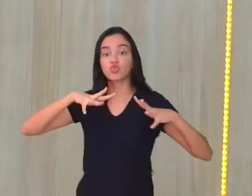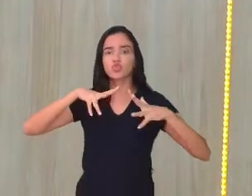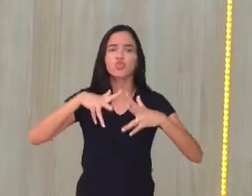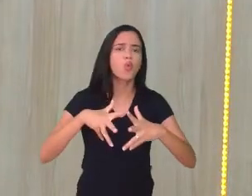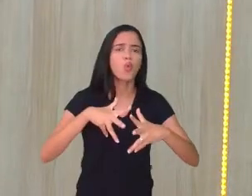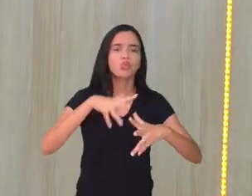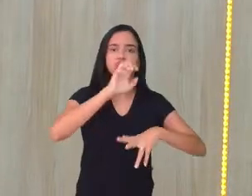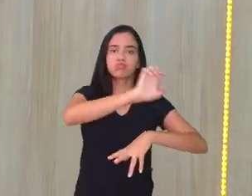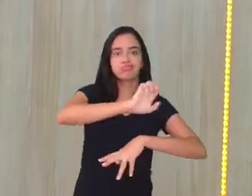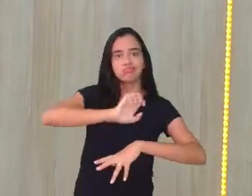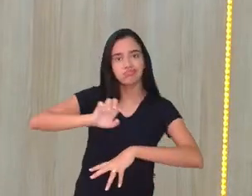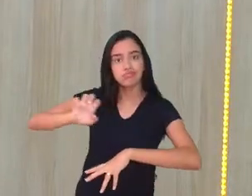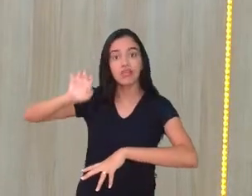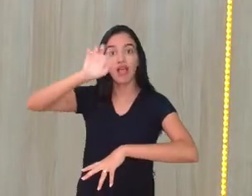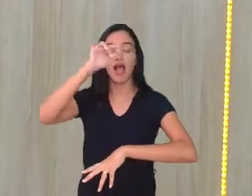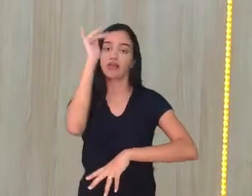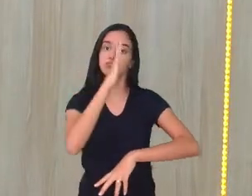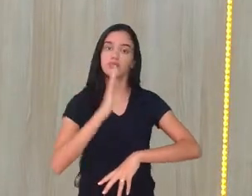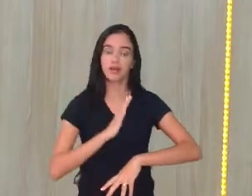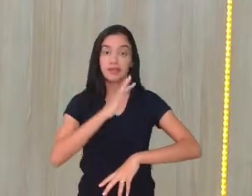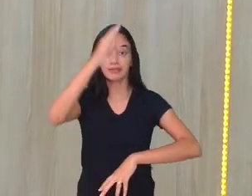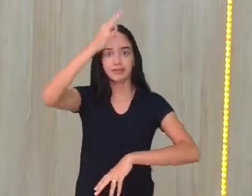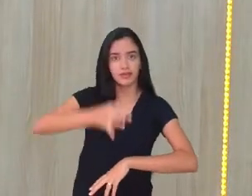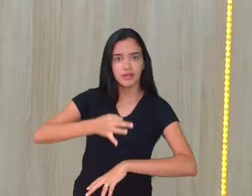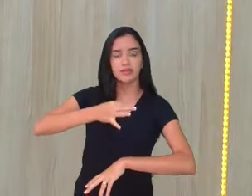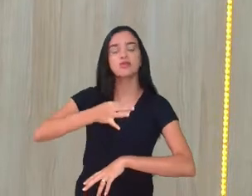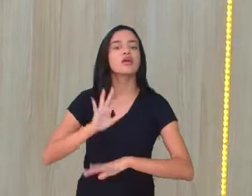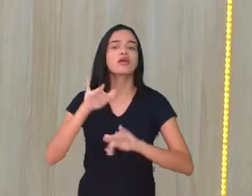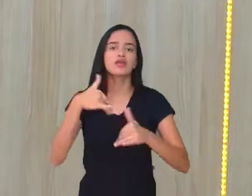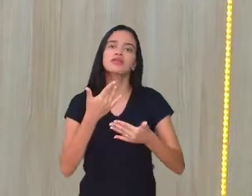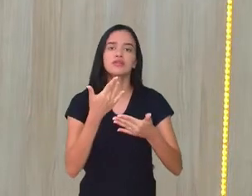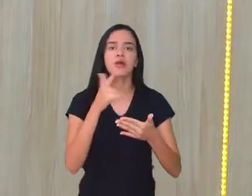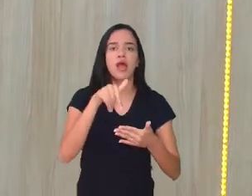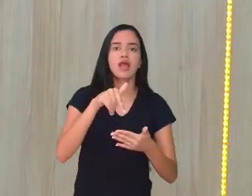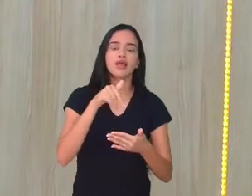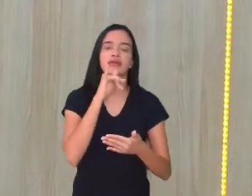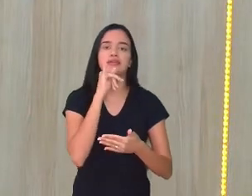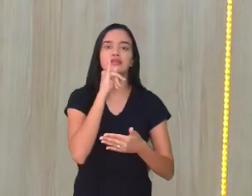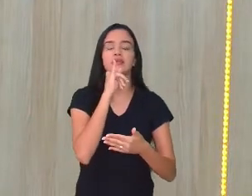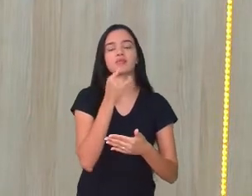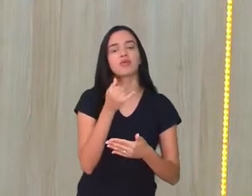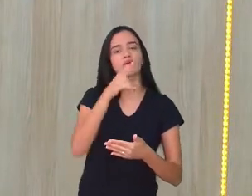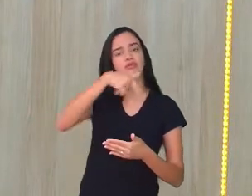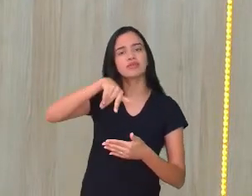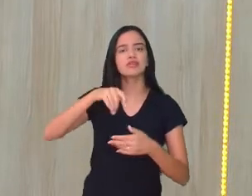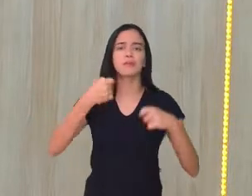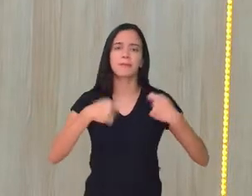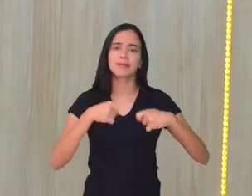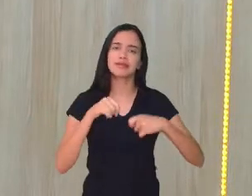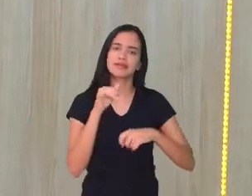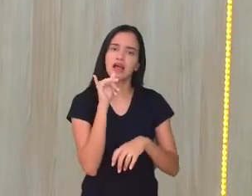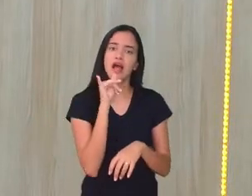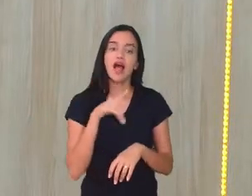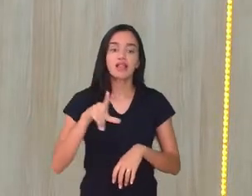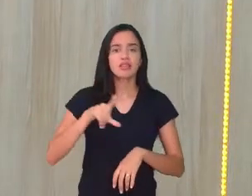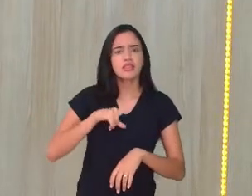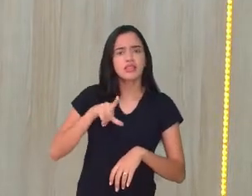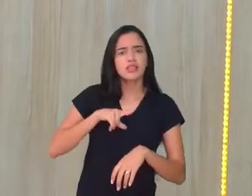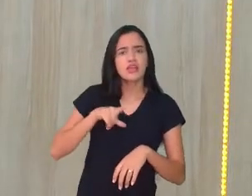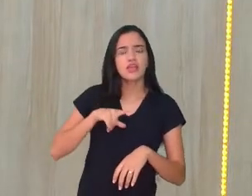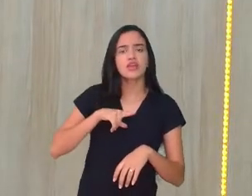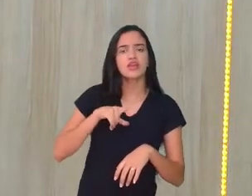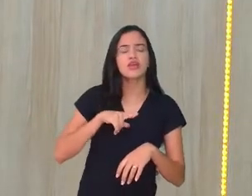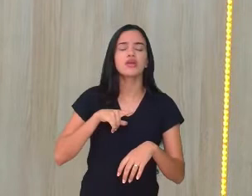os estados do Brasil, certo? Então, essas noções que vocês precisam ter na hora de pegar